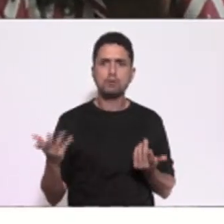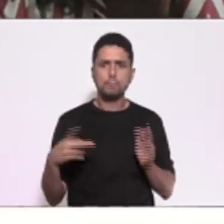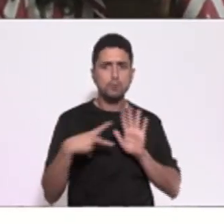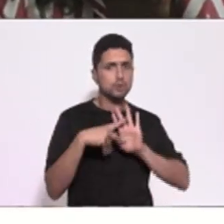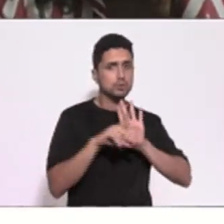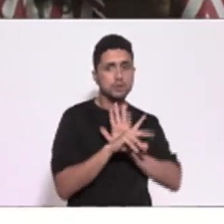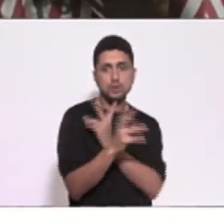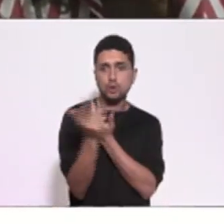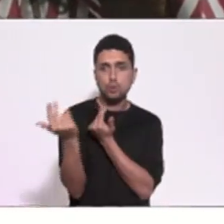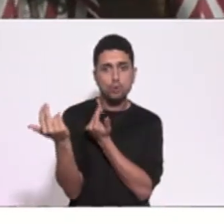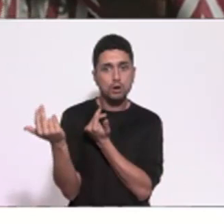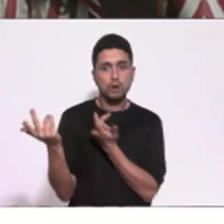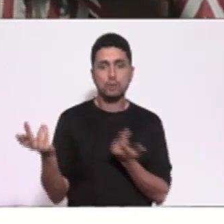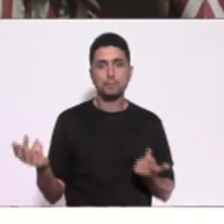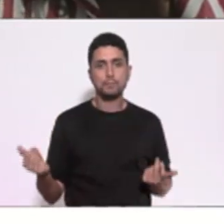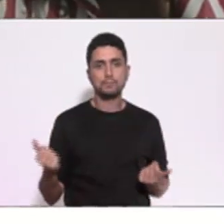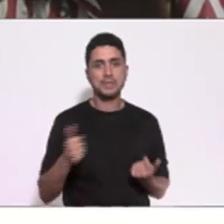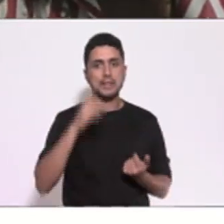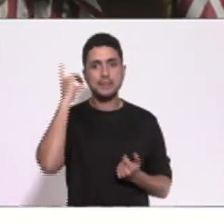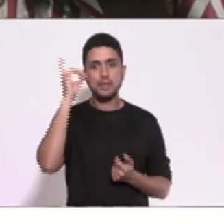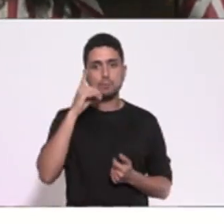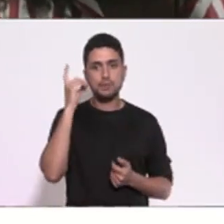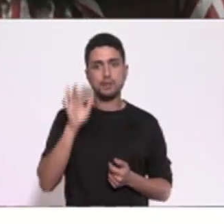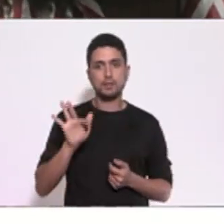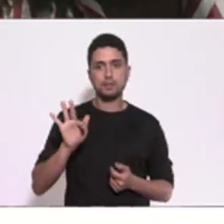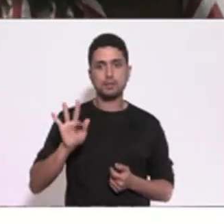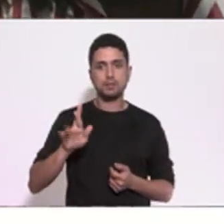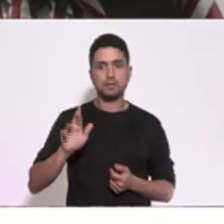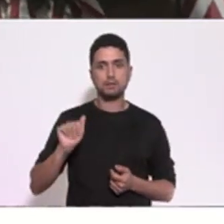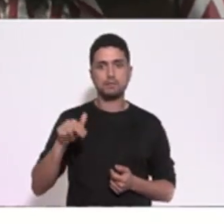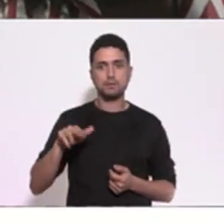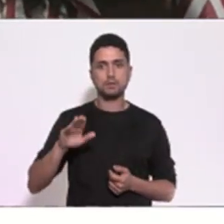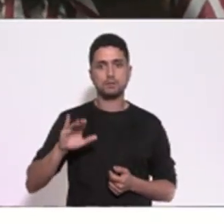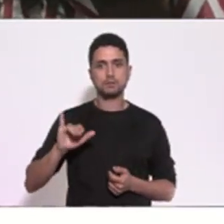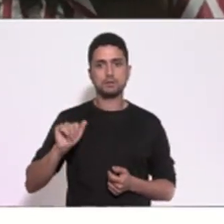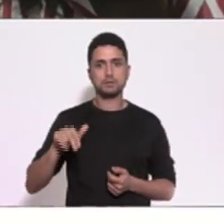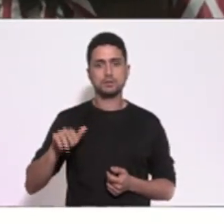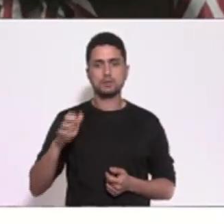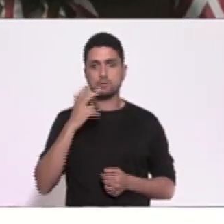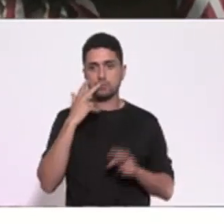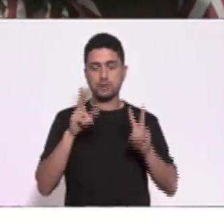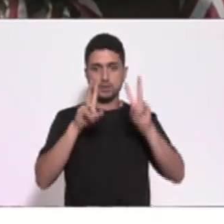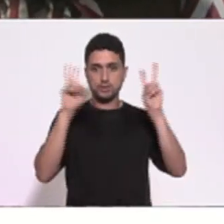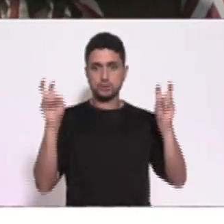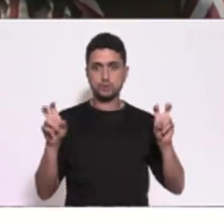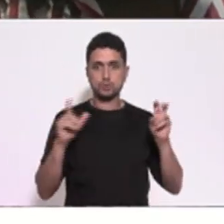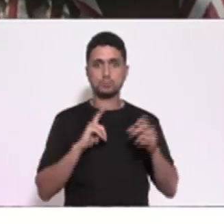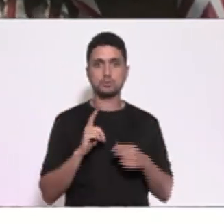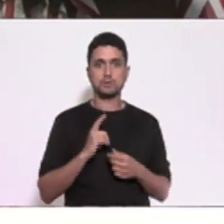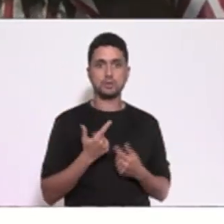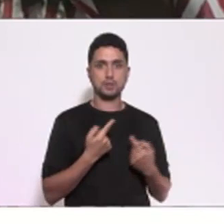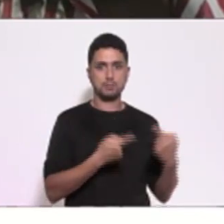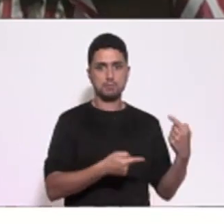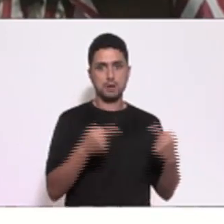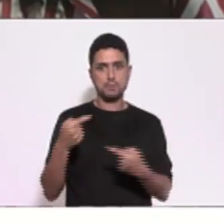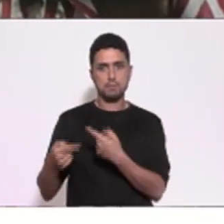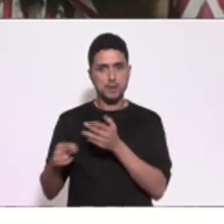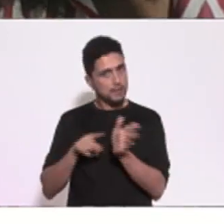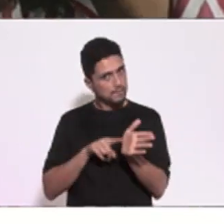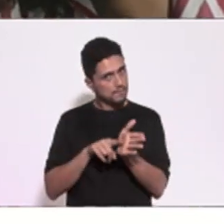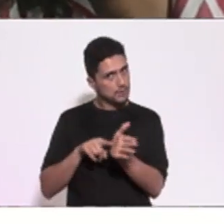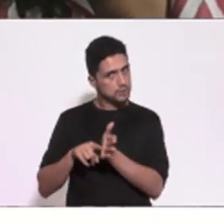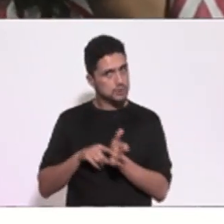similar da deputada Franciane, que dizia com relação aos trâmites de investigação